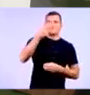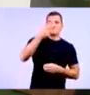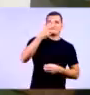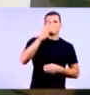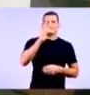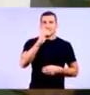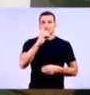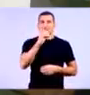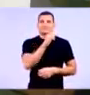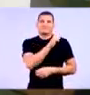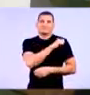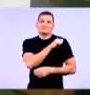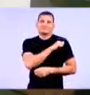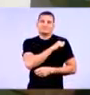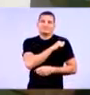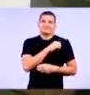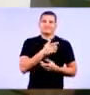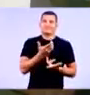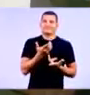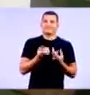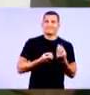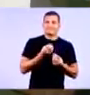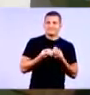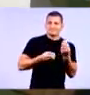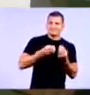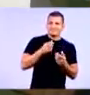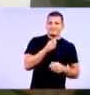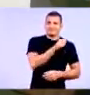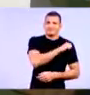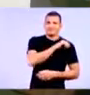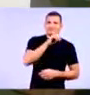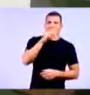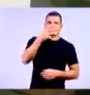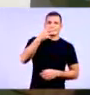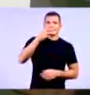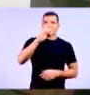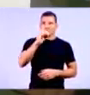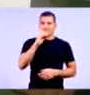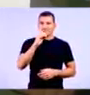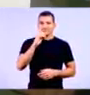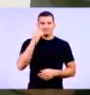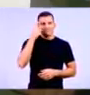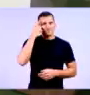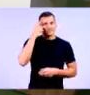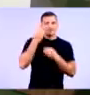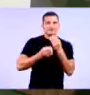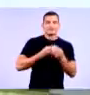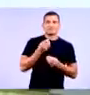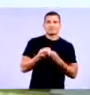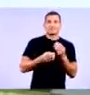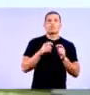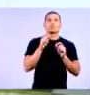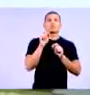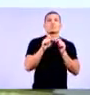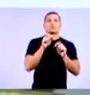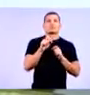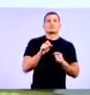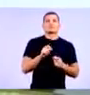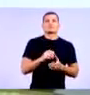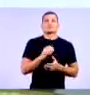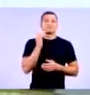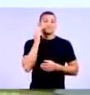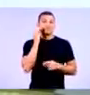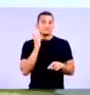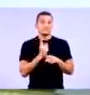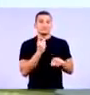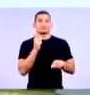assim, professora Sara? Você imagina um aluno 3D? Não, vamos descobrir, Vamos descobrir o que é. Imagina,